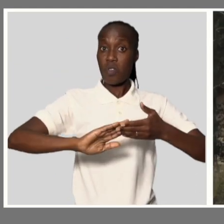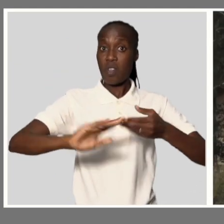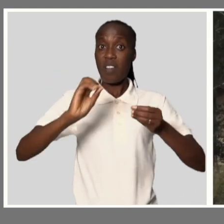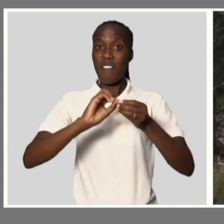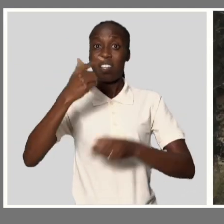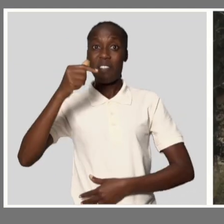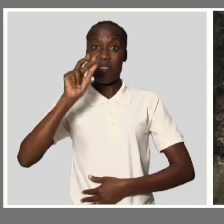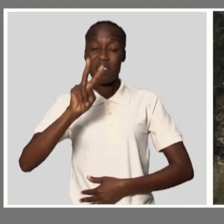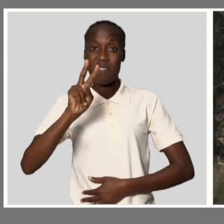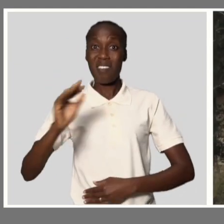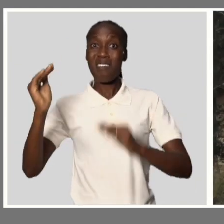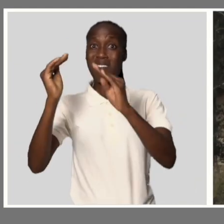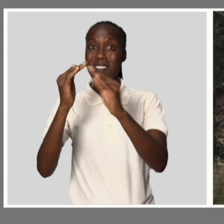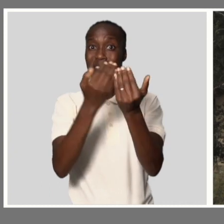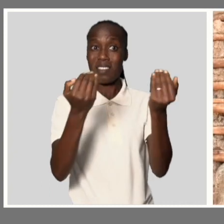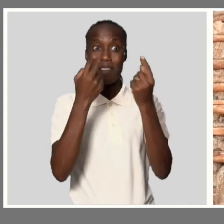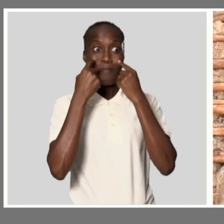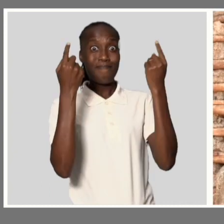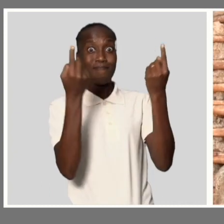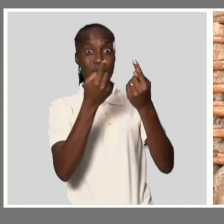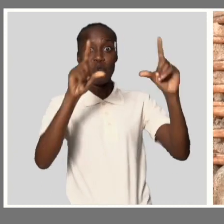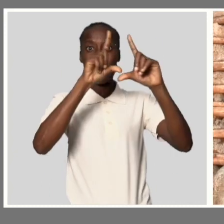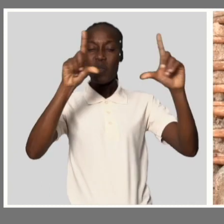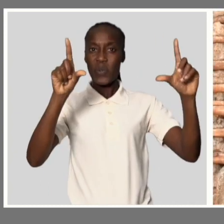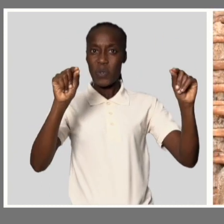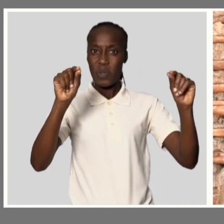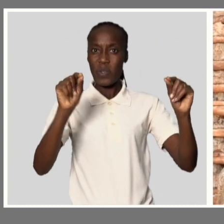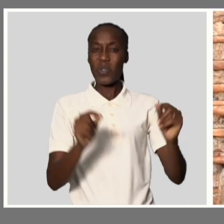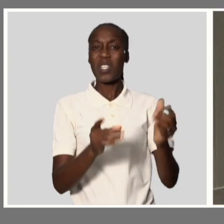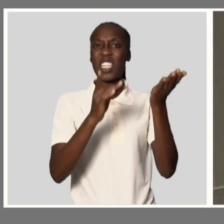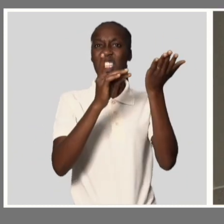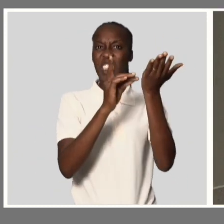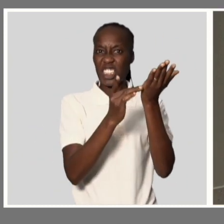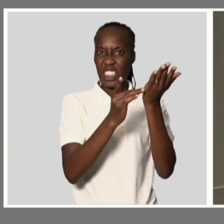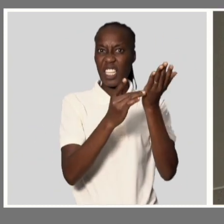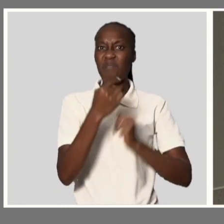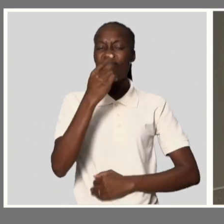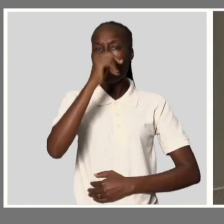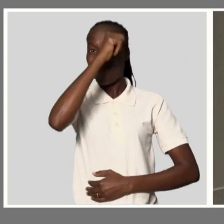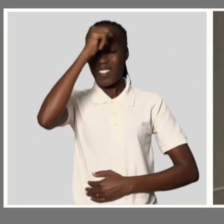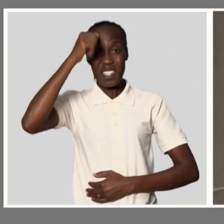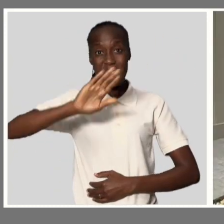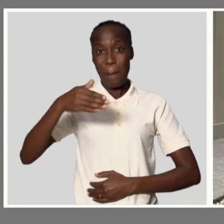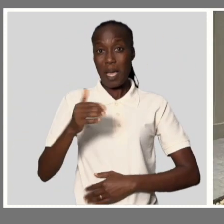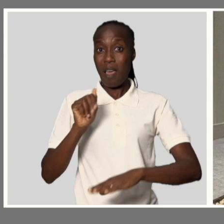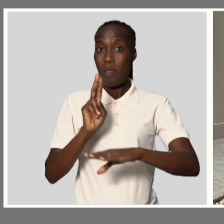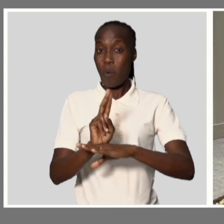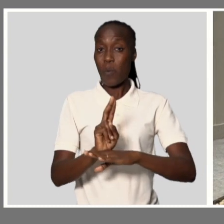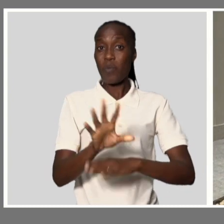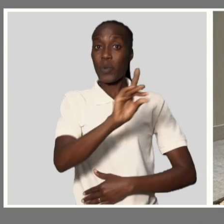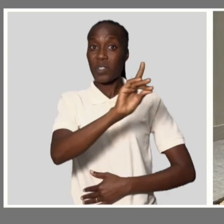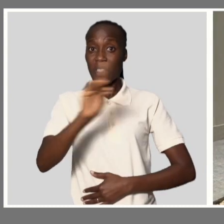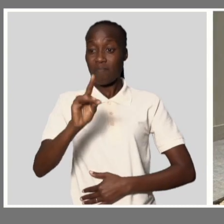com recurso a plataformas digitais prejudica alunos com deficiência. Célia Claudina, diretora